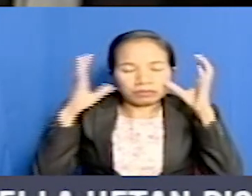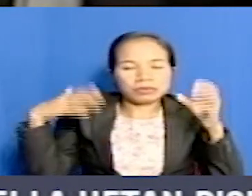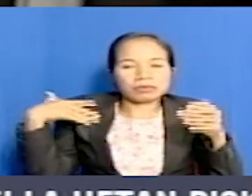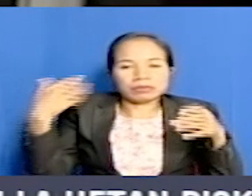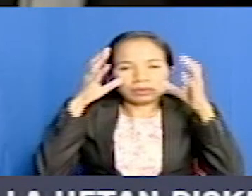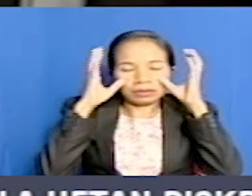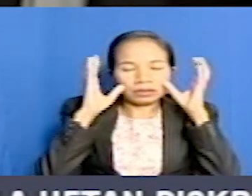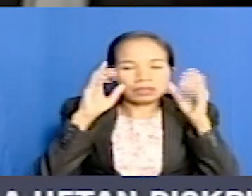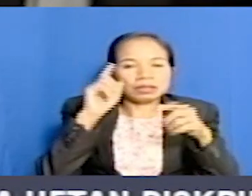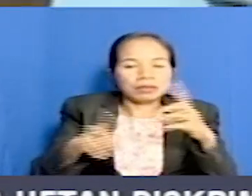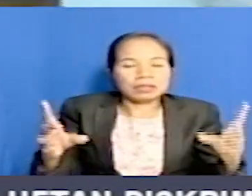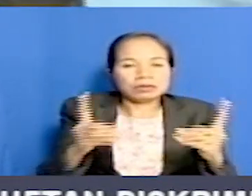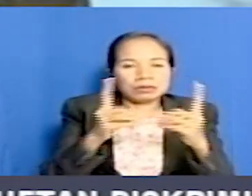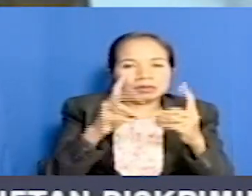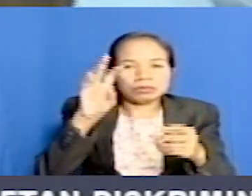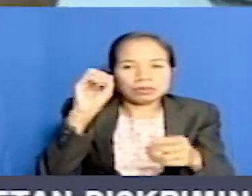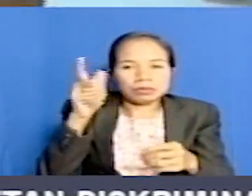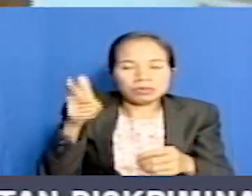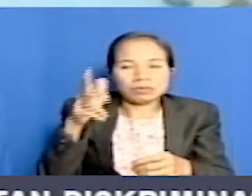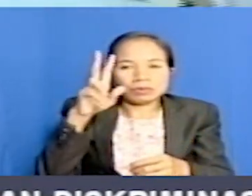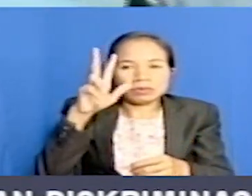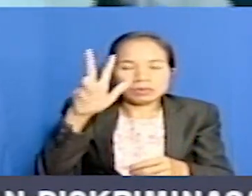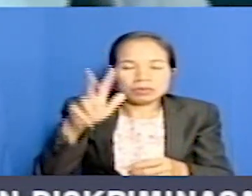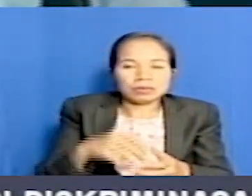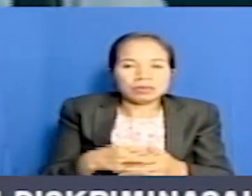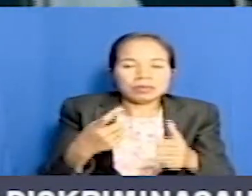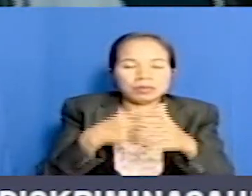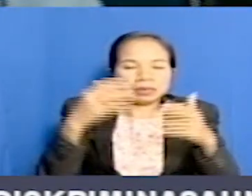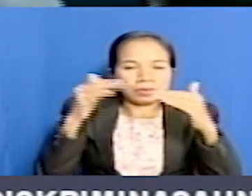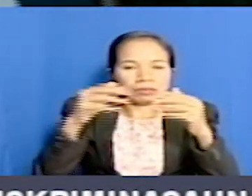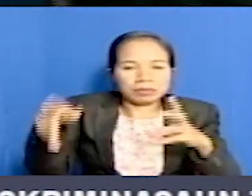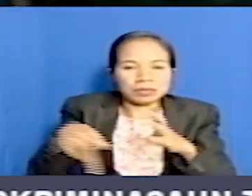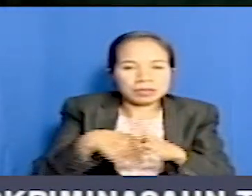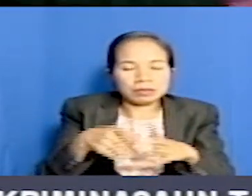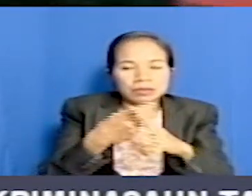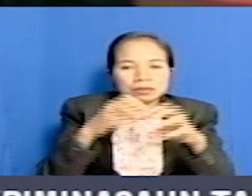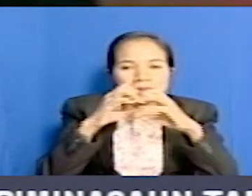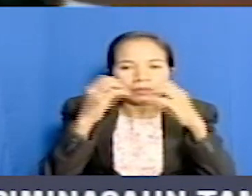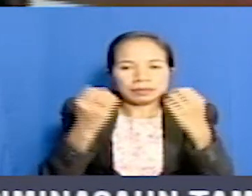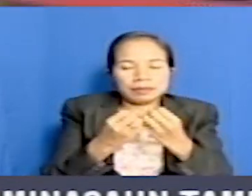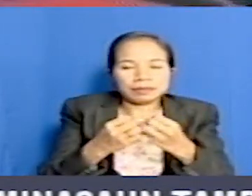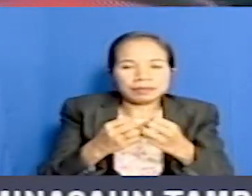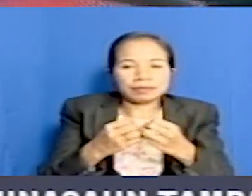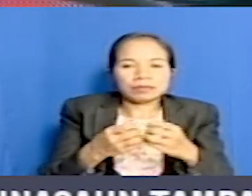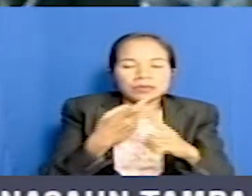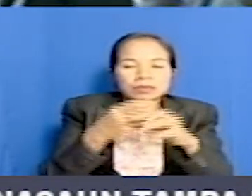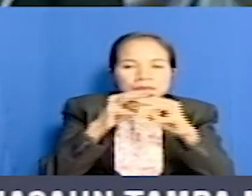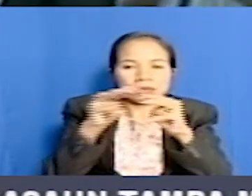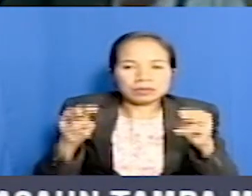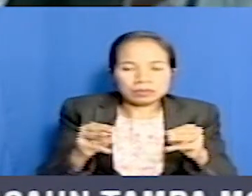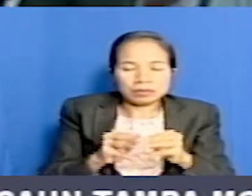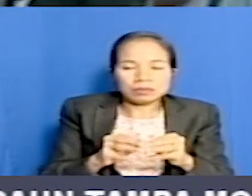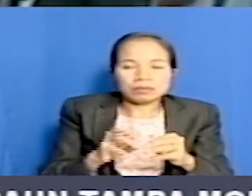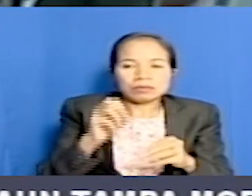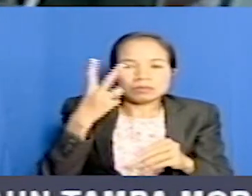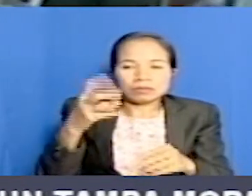ne la bele acontece ie 2023 ie primeira conferência ne participa Rússia membro organização Rússia município Sanulo Racing